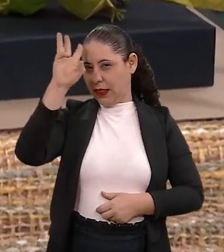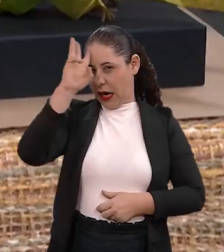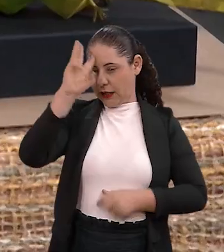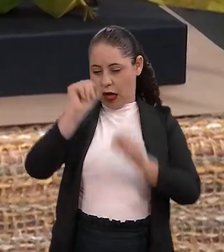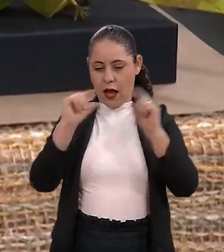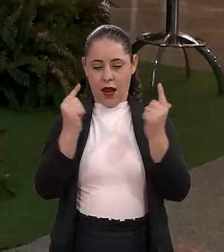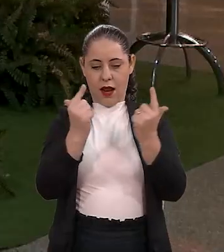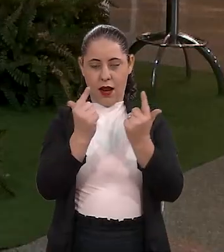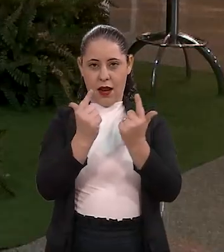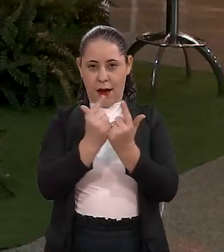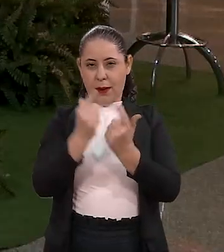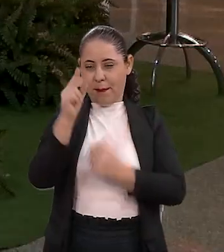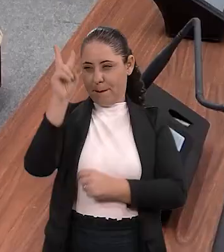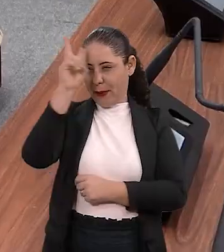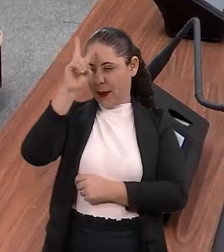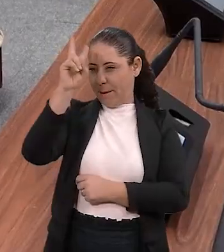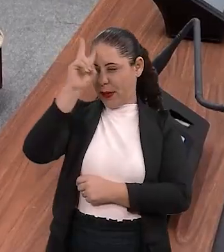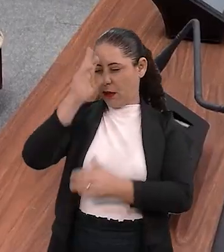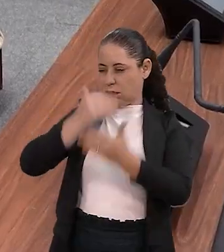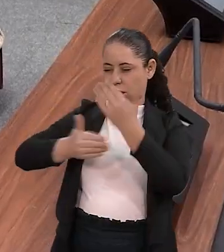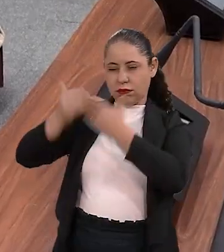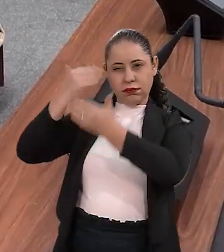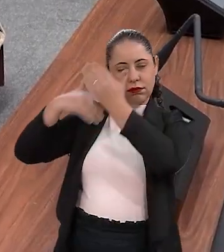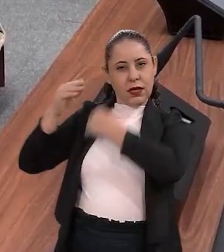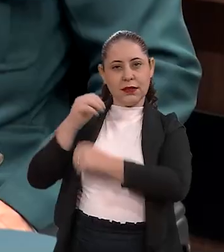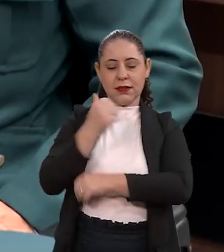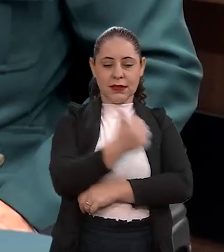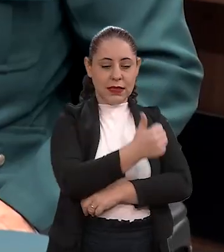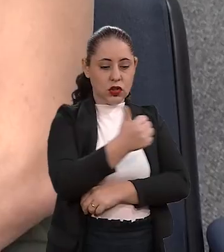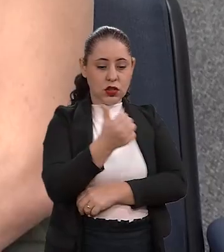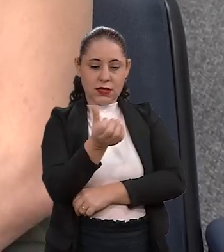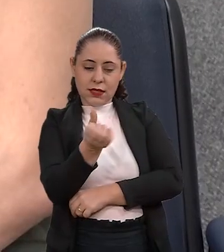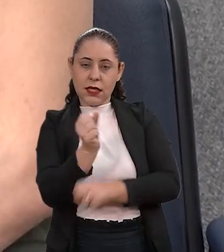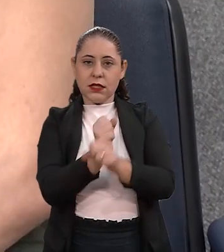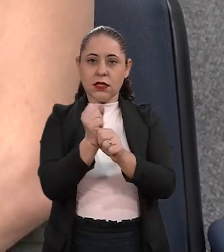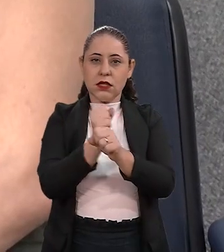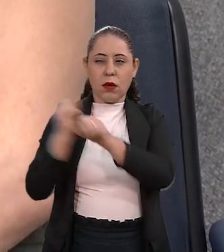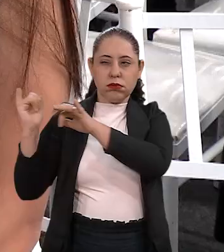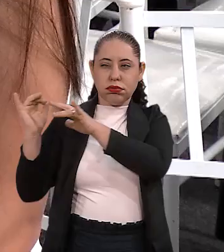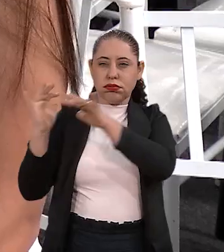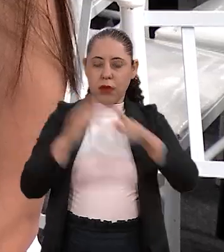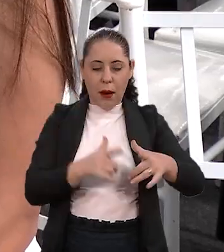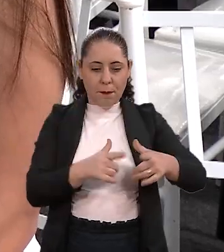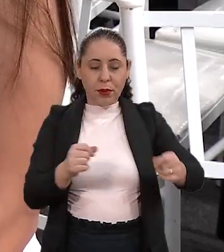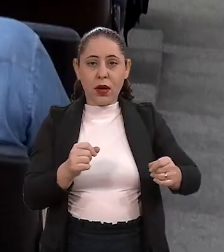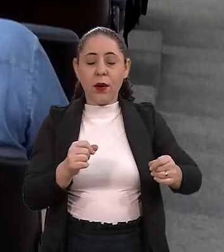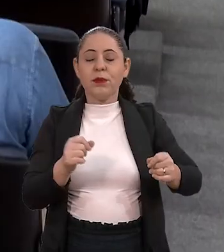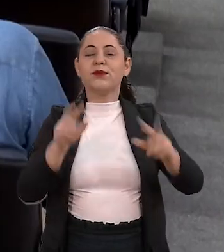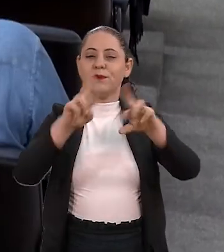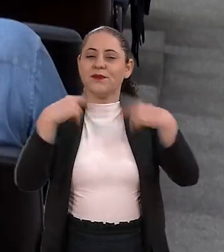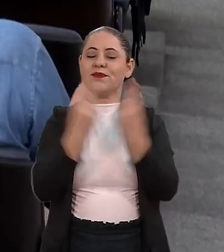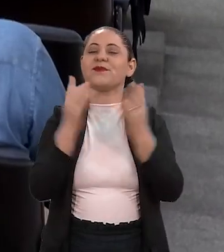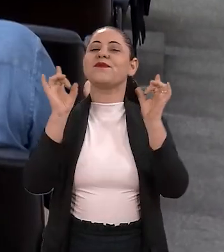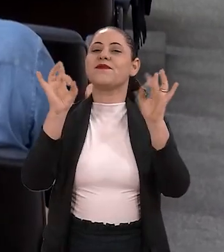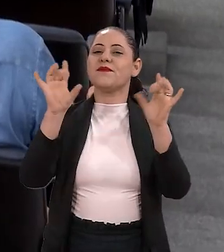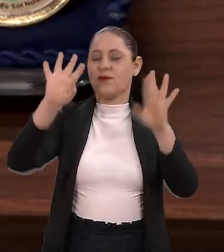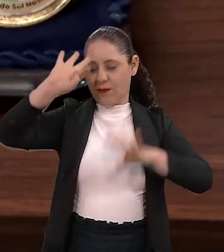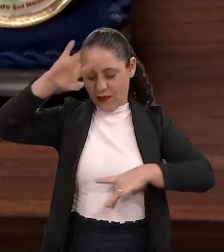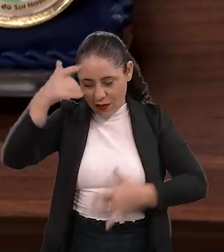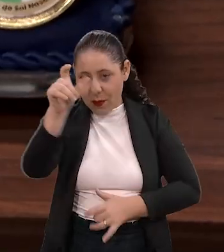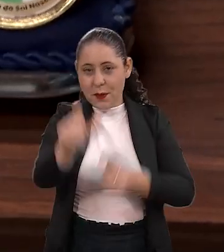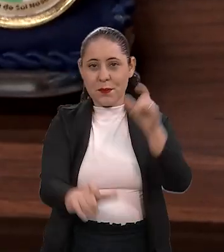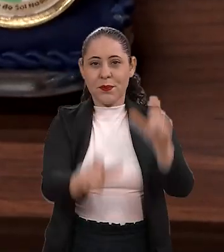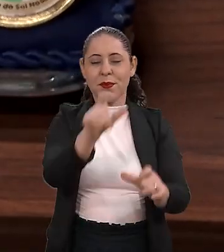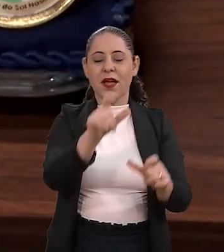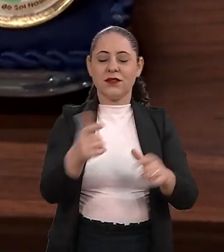Na última terça-feira, a Leme celebrou a memória dos antepassados e os 116 anos da imigração japonesa durante solenidade, onde